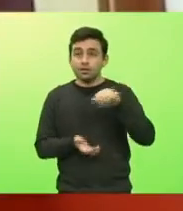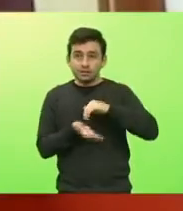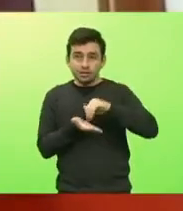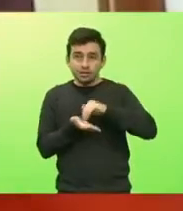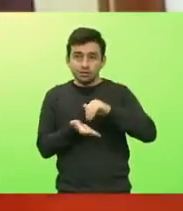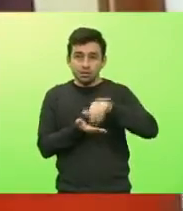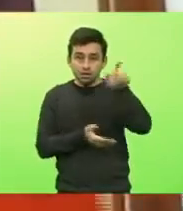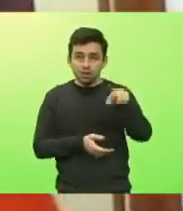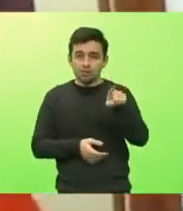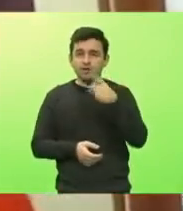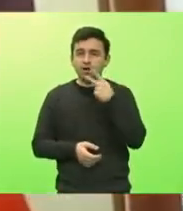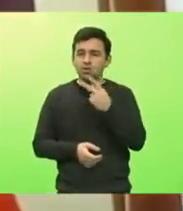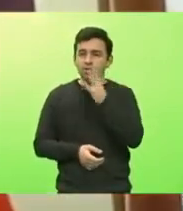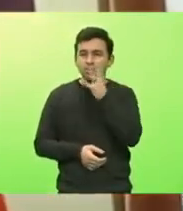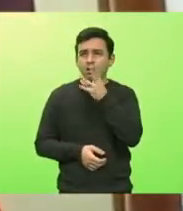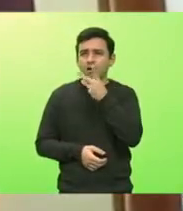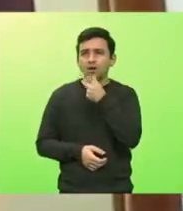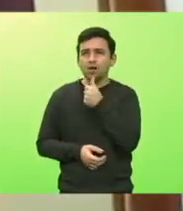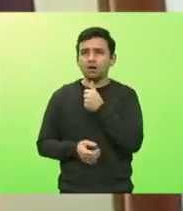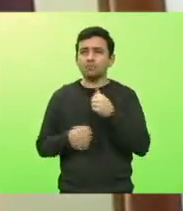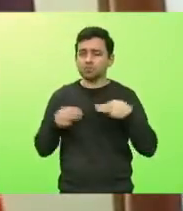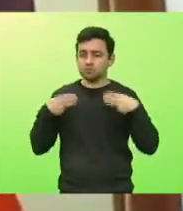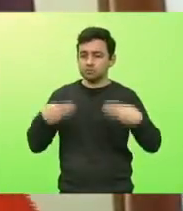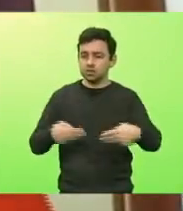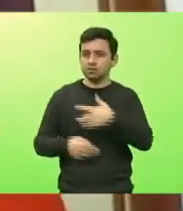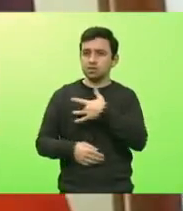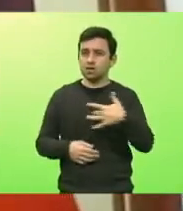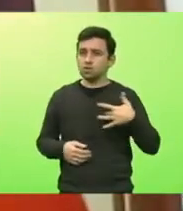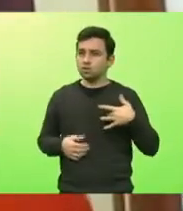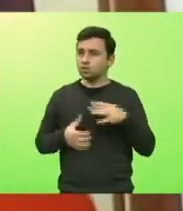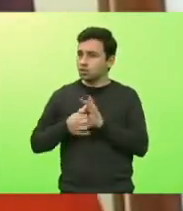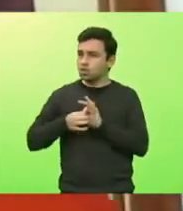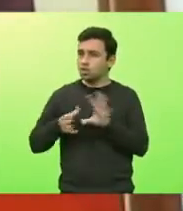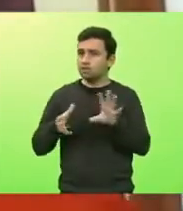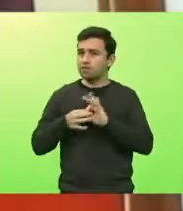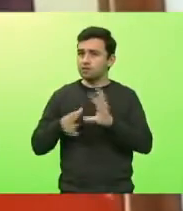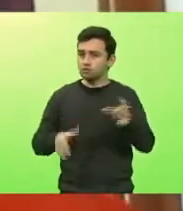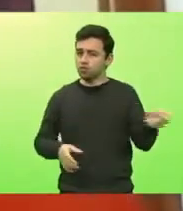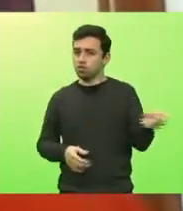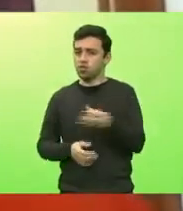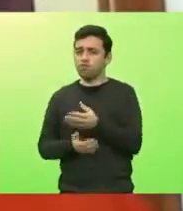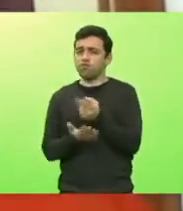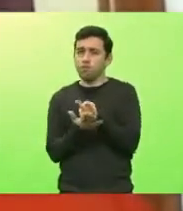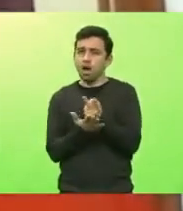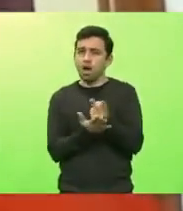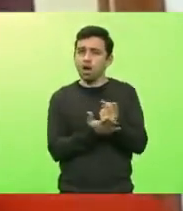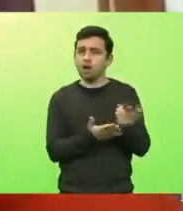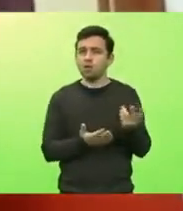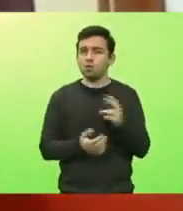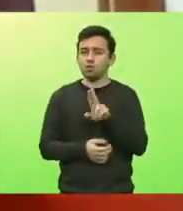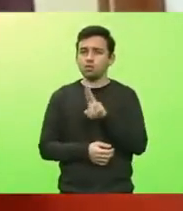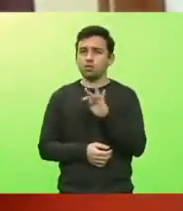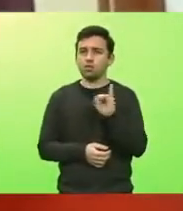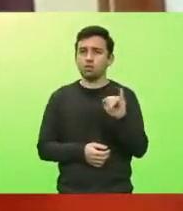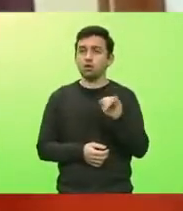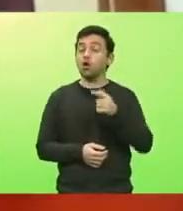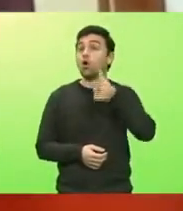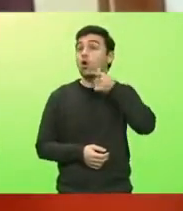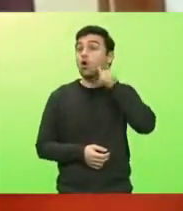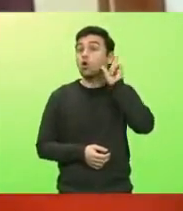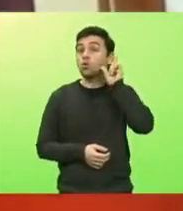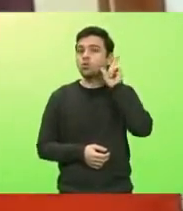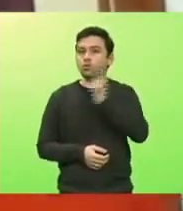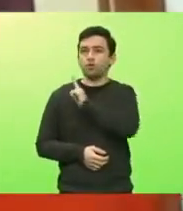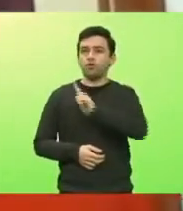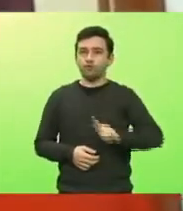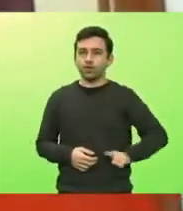demora para o Ministério da Saúde liberar a ampliação dos novos leitos. Pois bem, ontem o governo do Estado